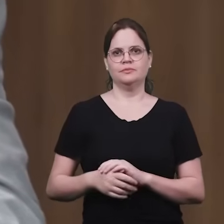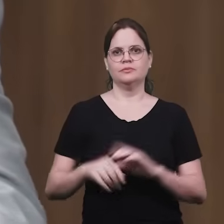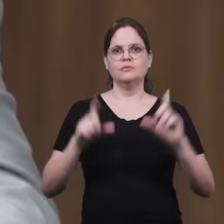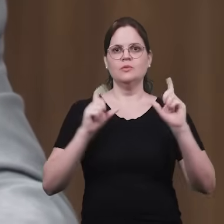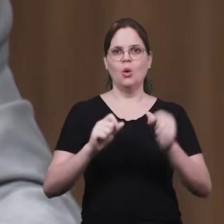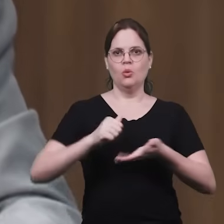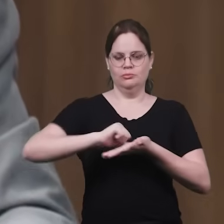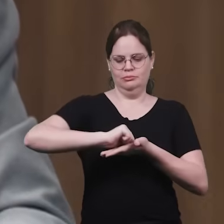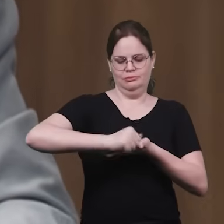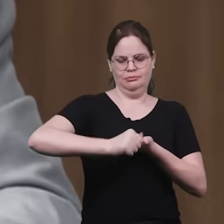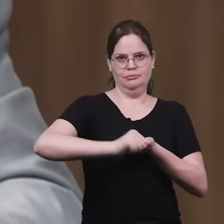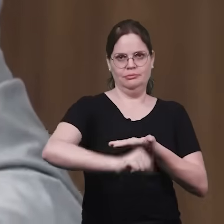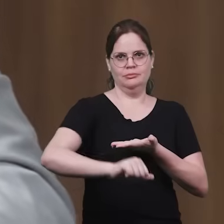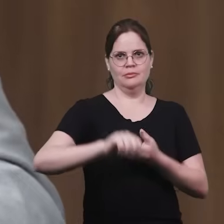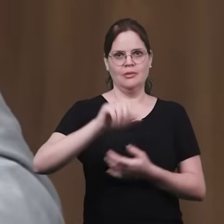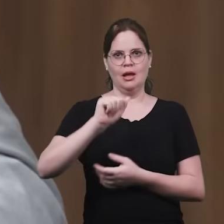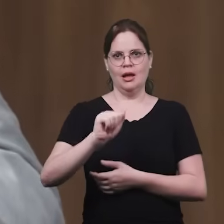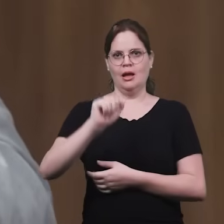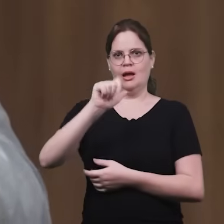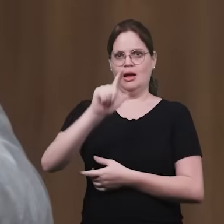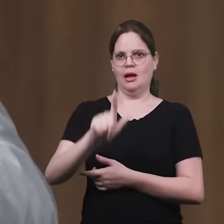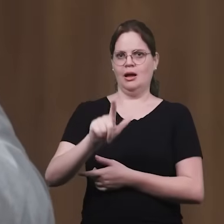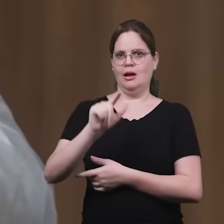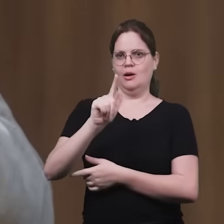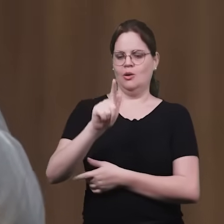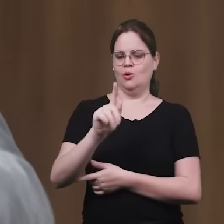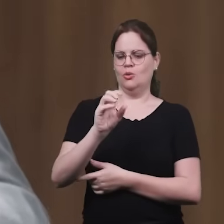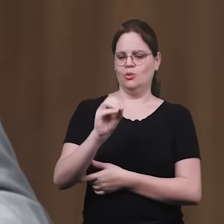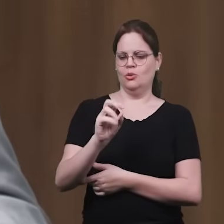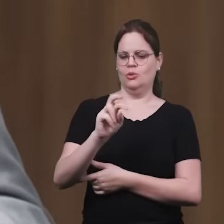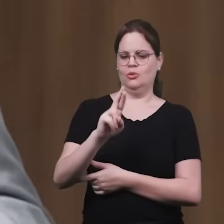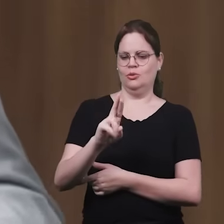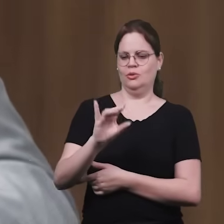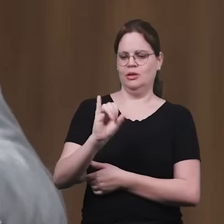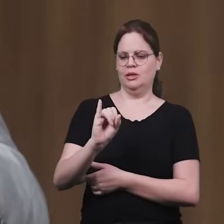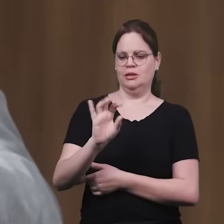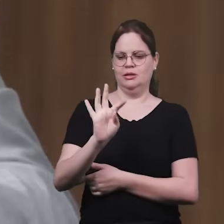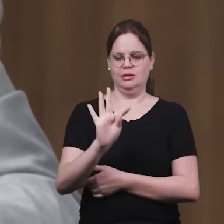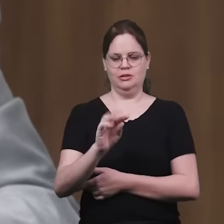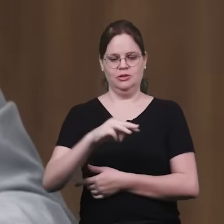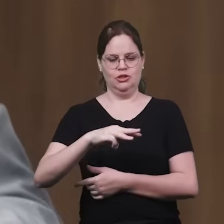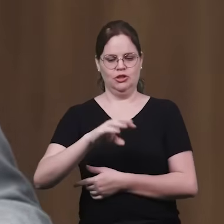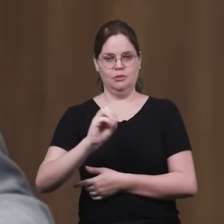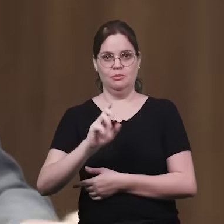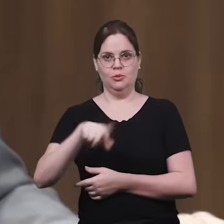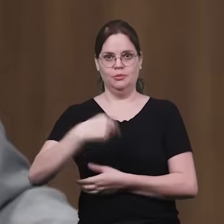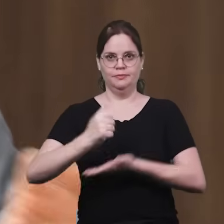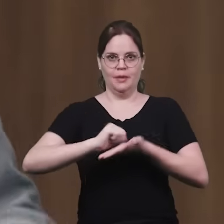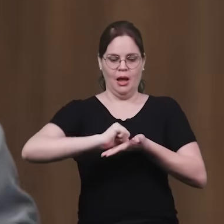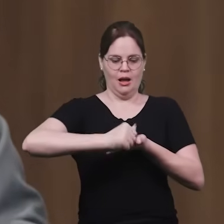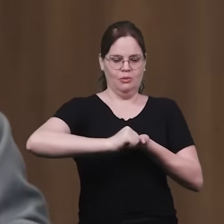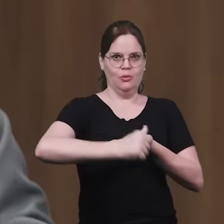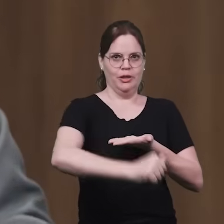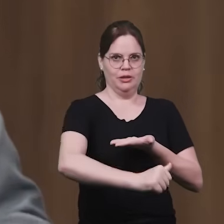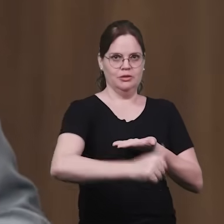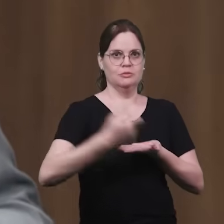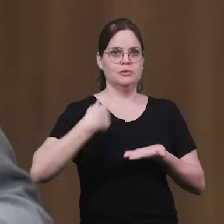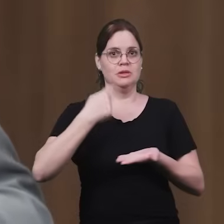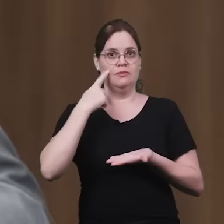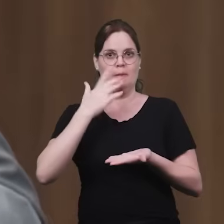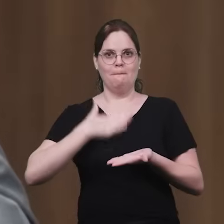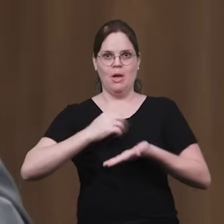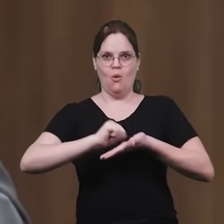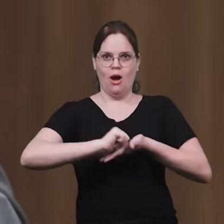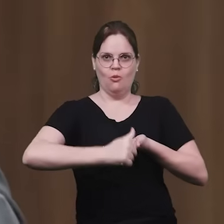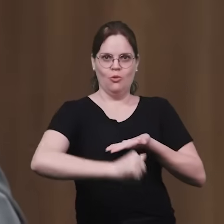o algoritmo, né? Todo mundo já ouviu falar esse negócio de algoritmo. O algoritmo. E é interessante que tem agora o